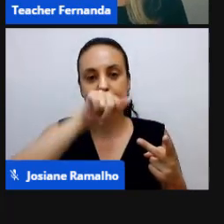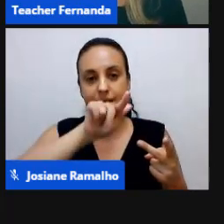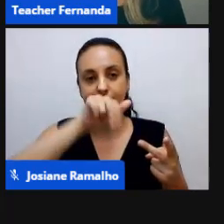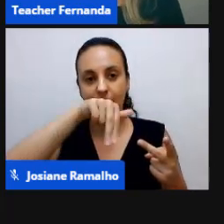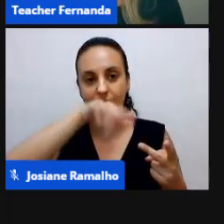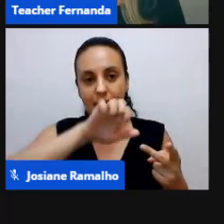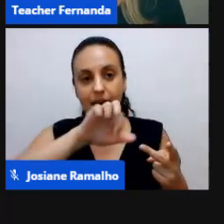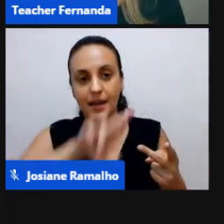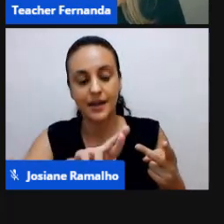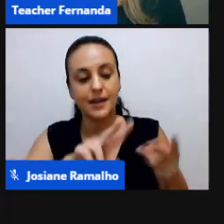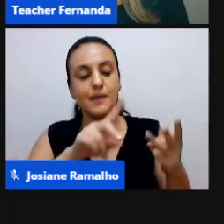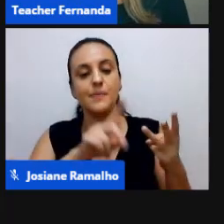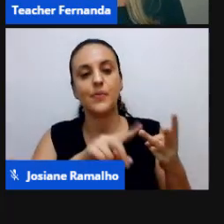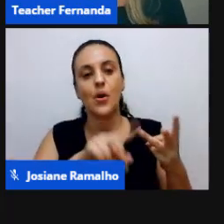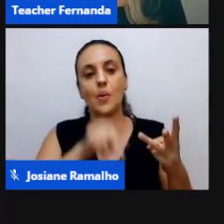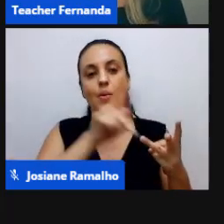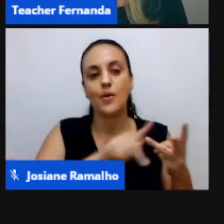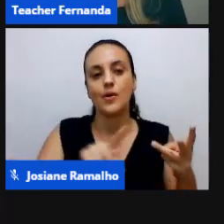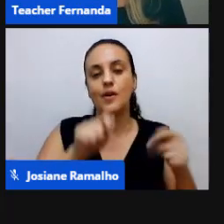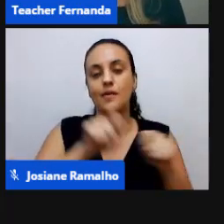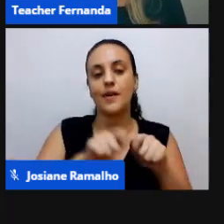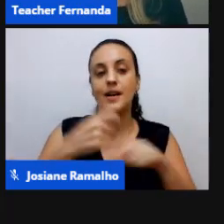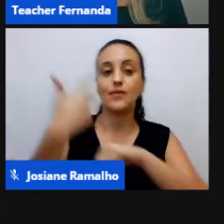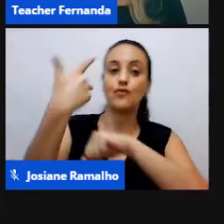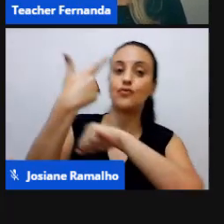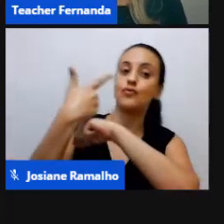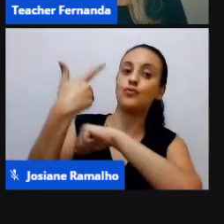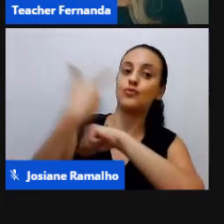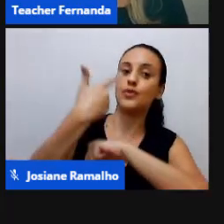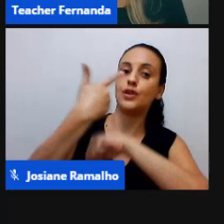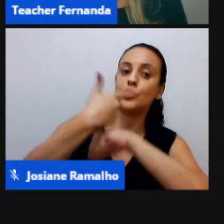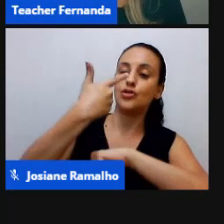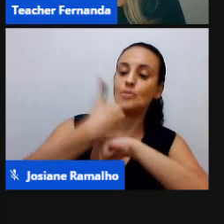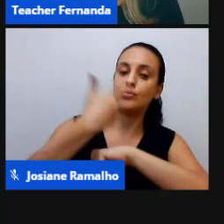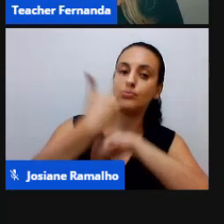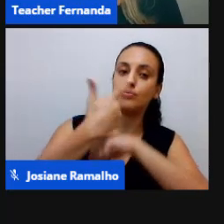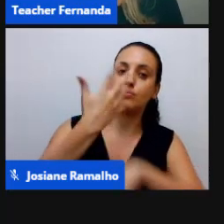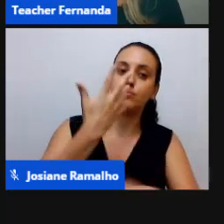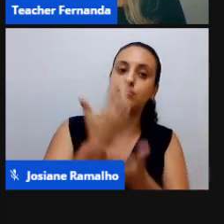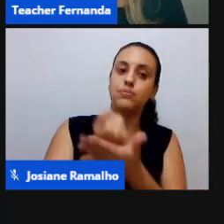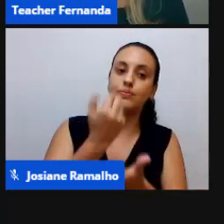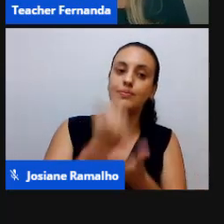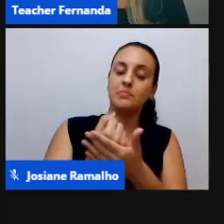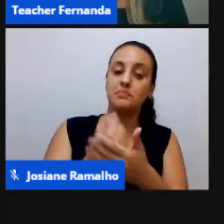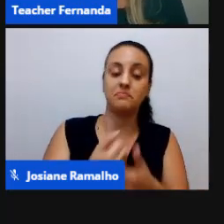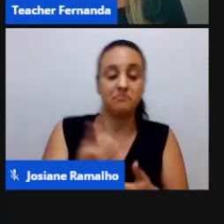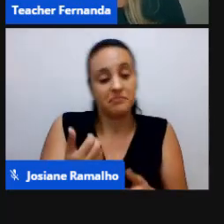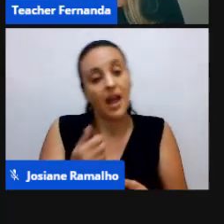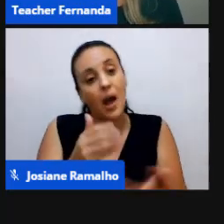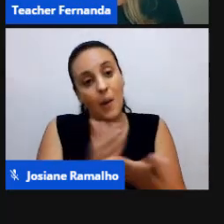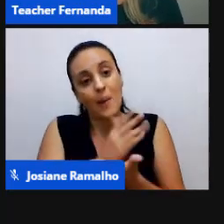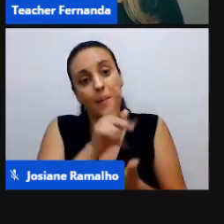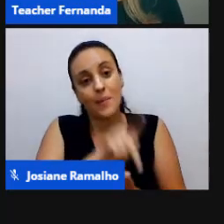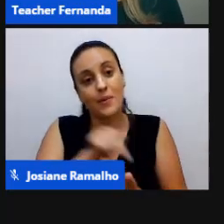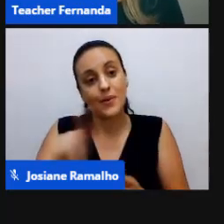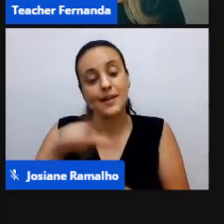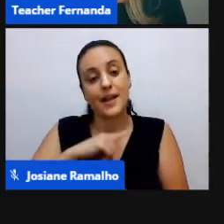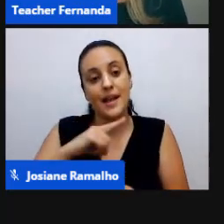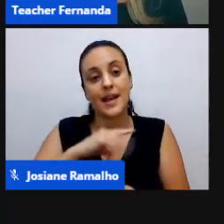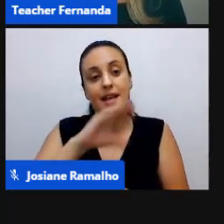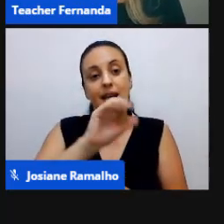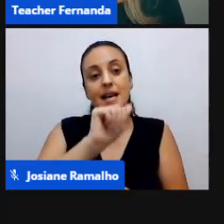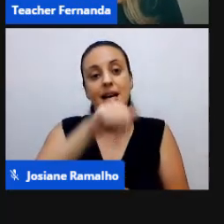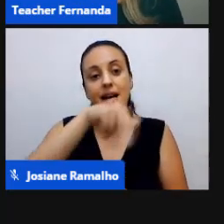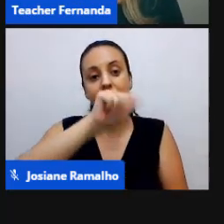professores gravam as suas aulas, então pode ser que a gente tenha até professores aqui que tenham canais no YouTube, não é? E